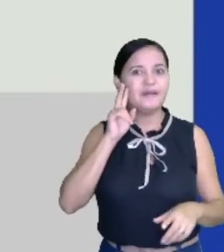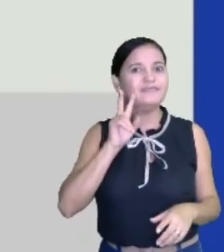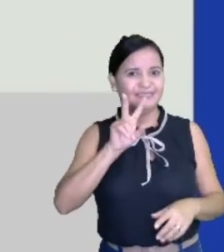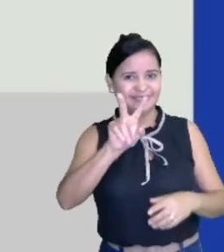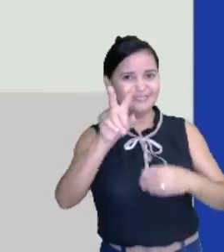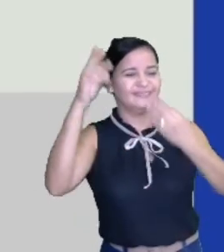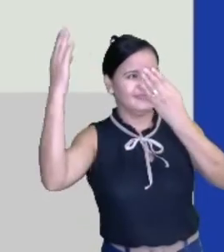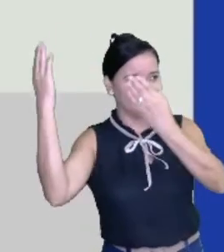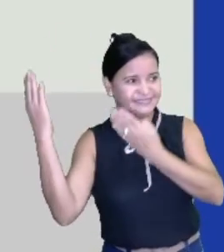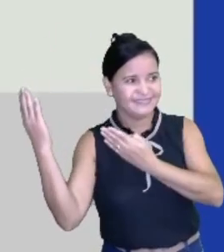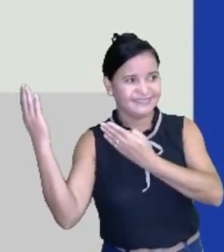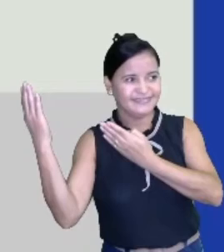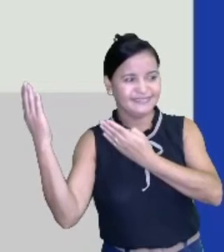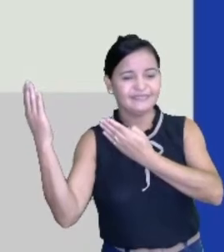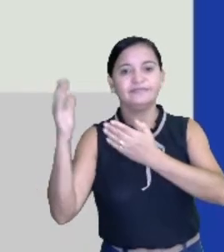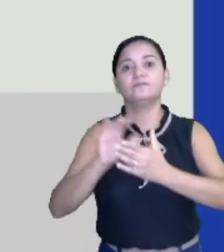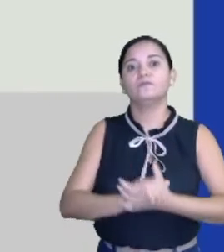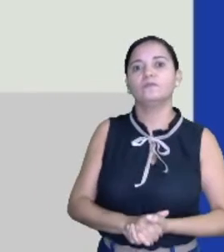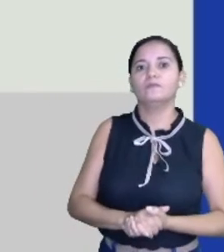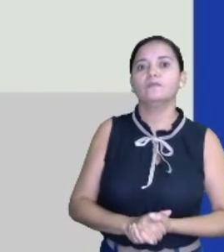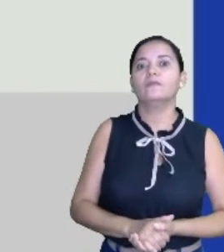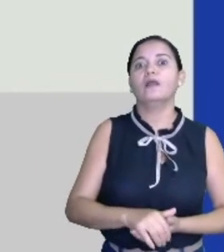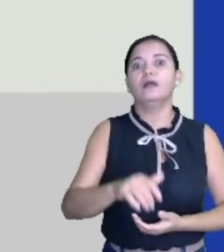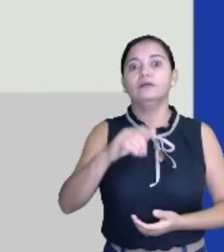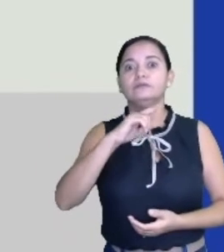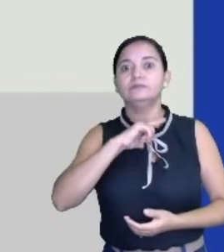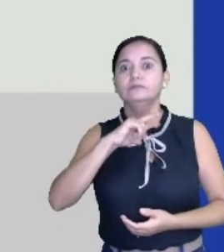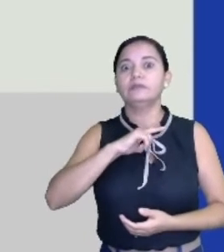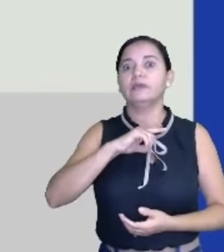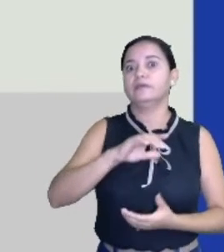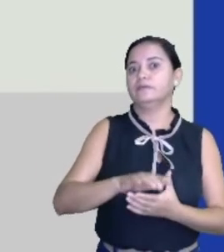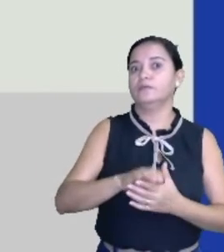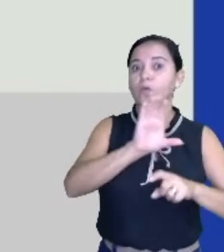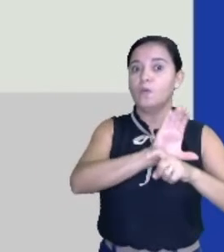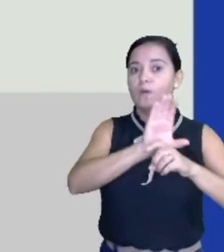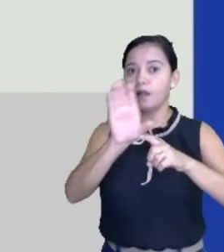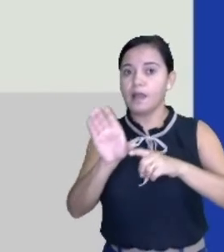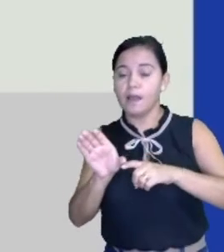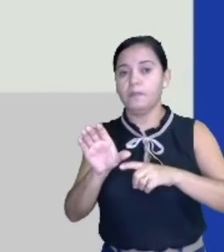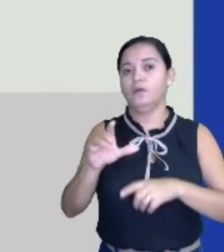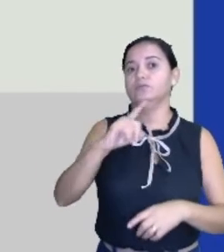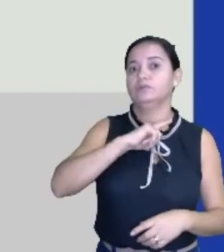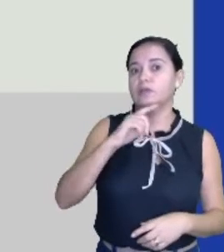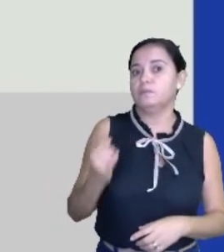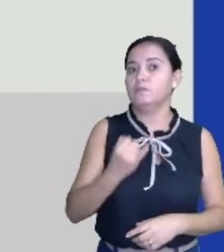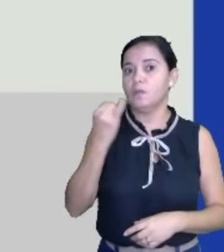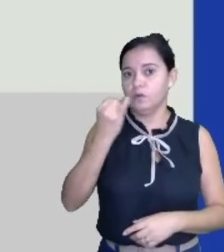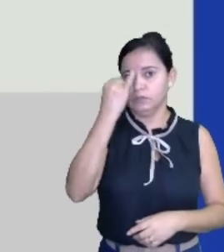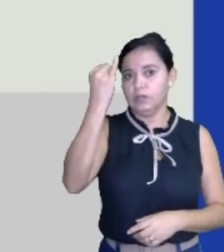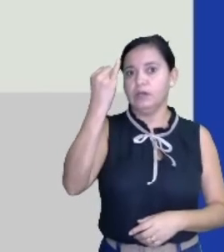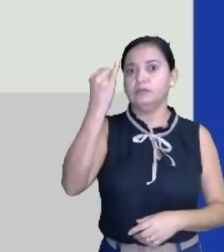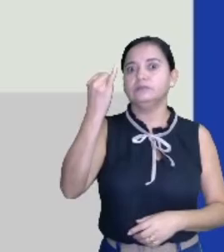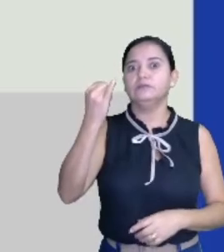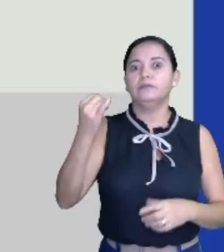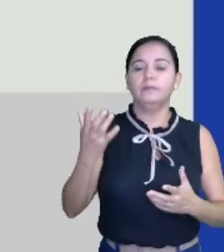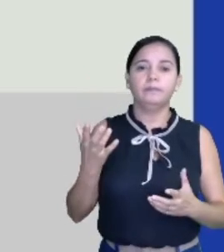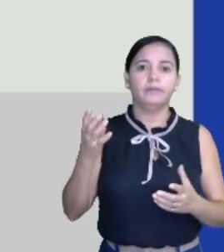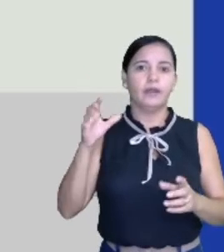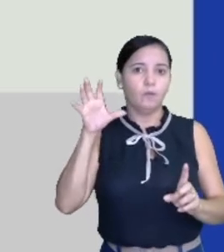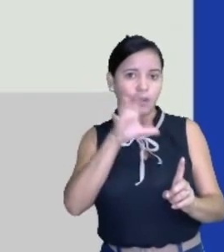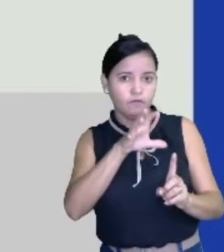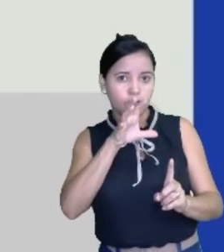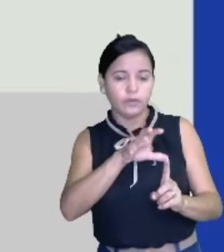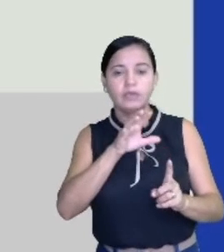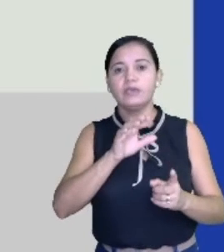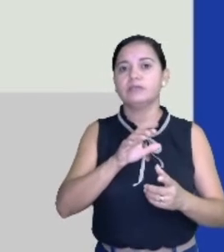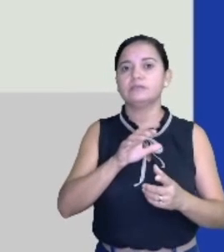ficar fortalecido na mente do nosso aluno. O gás carbono, que vocês sabem que tem uma importância gigantesca para o efeito estufa, o perigo é o